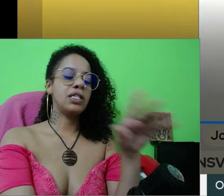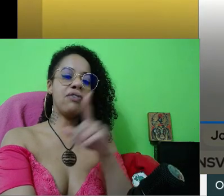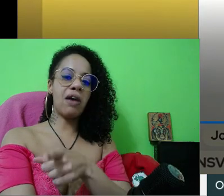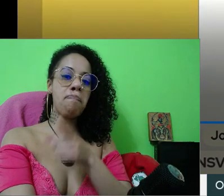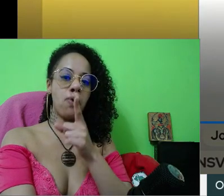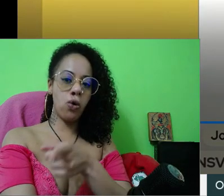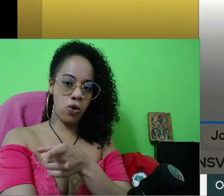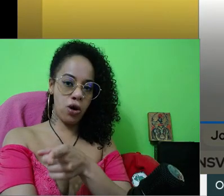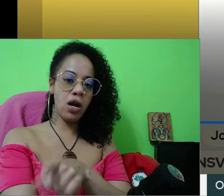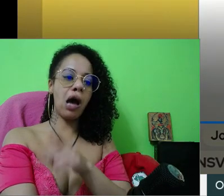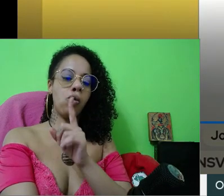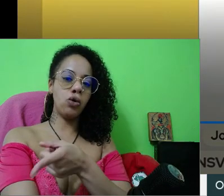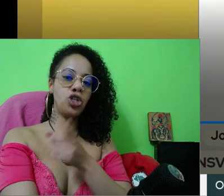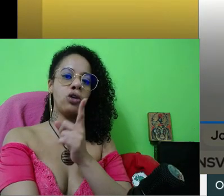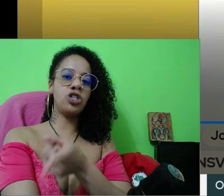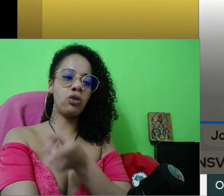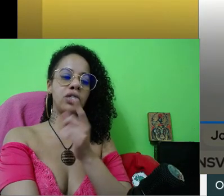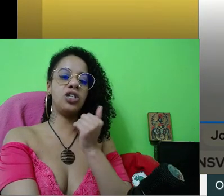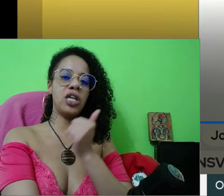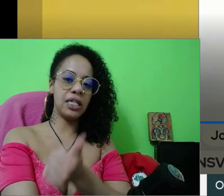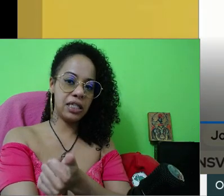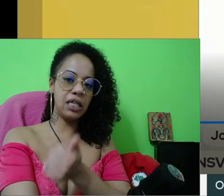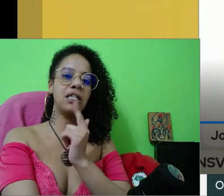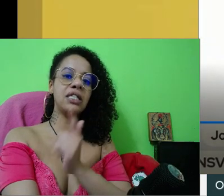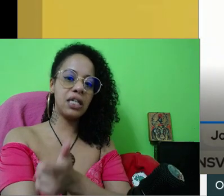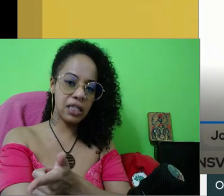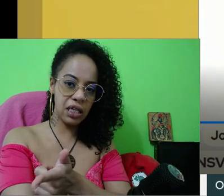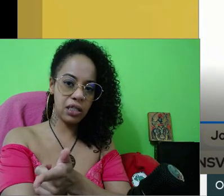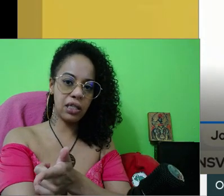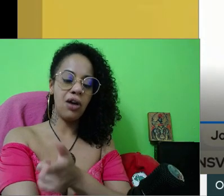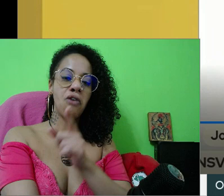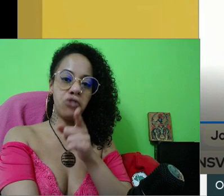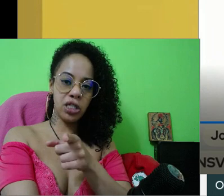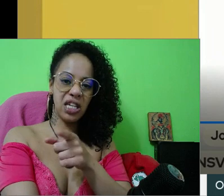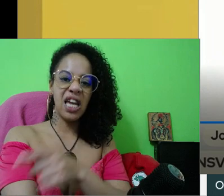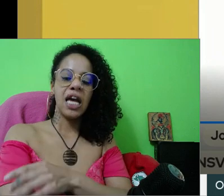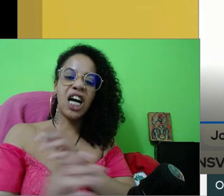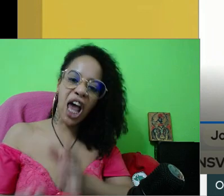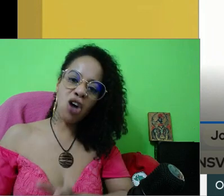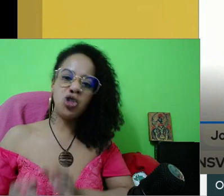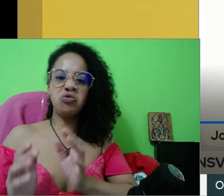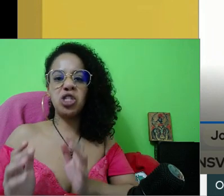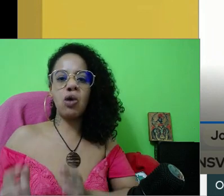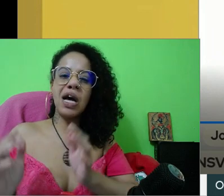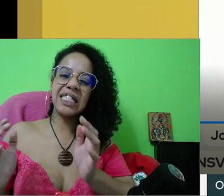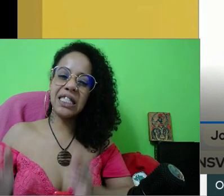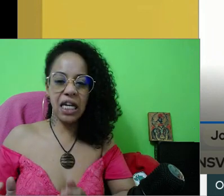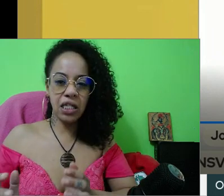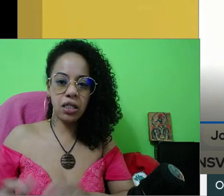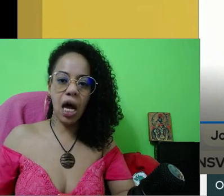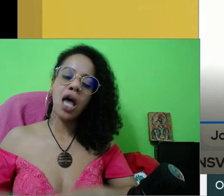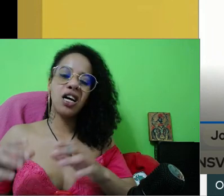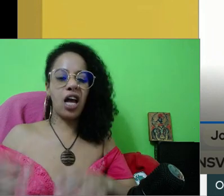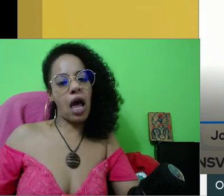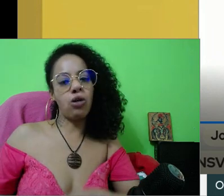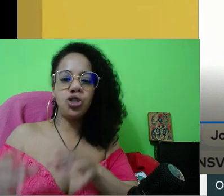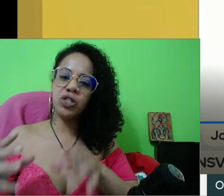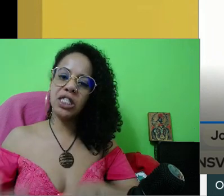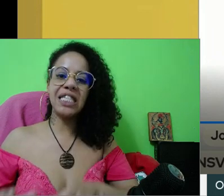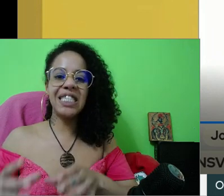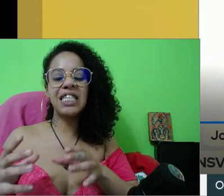você vai pôr aonde que eu te acusei de racista e sexista você Gláucio você é um racista